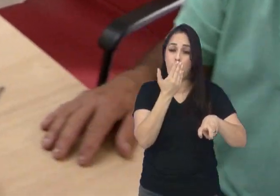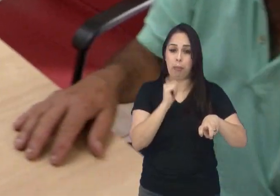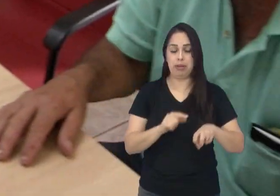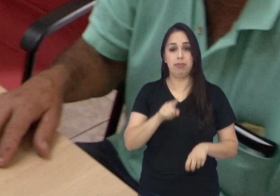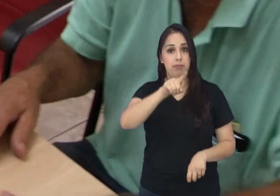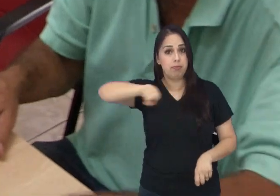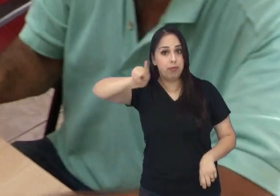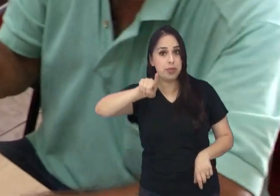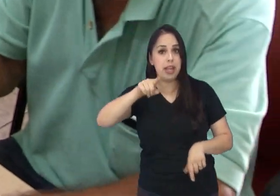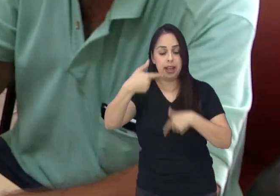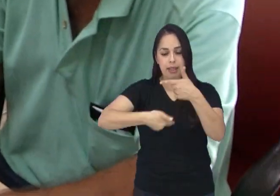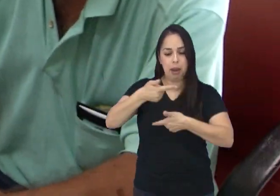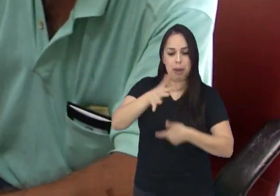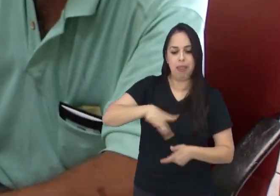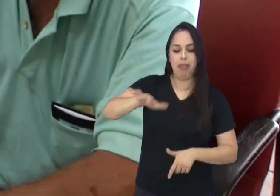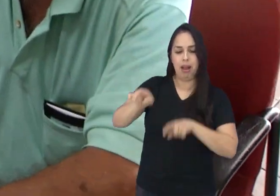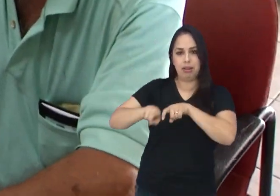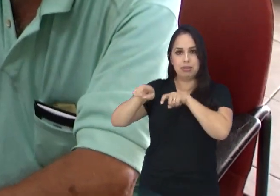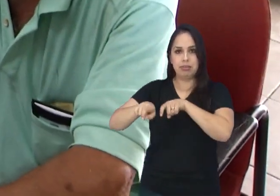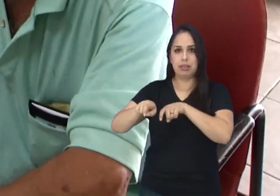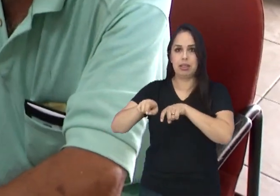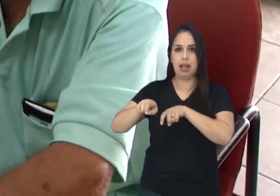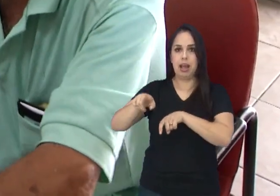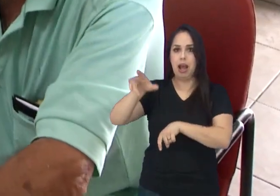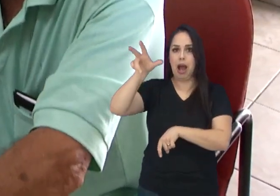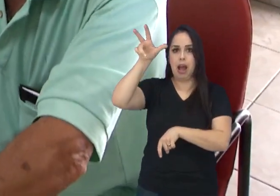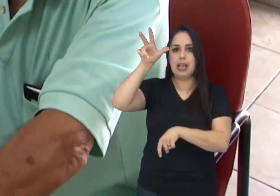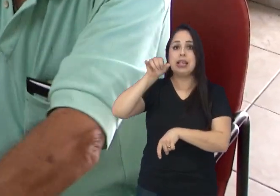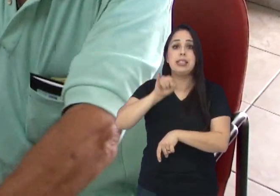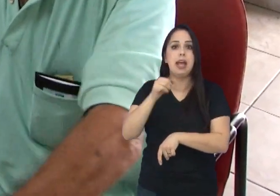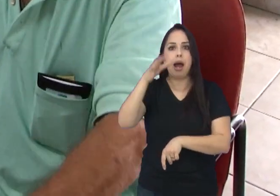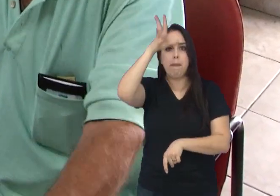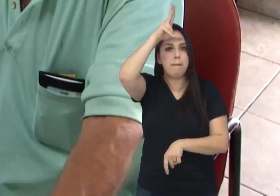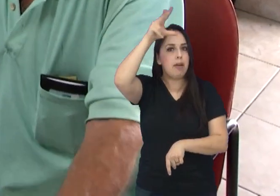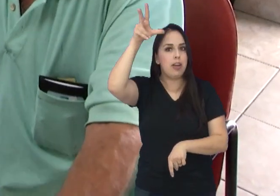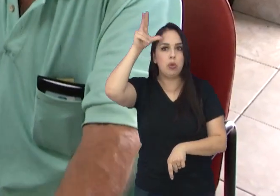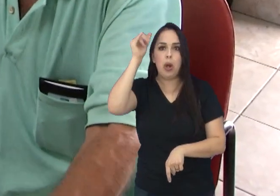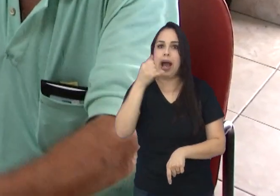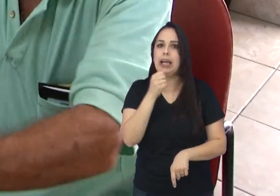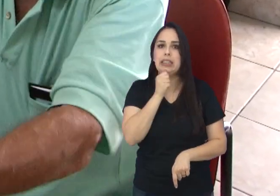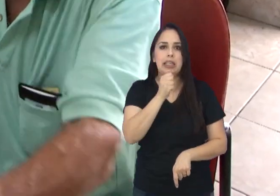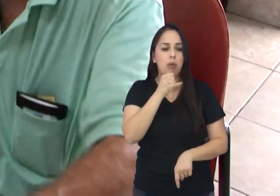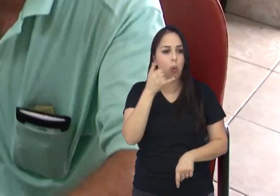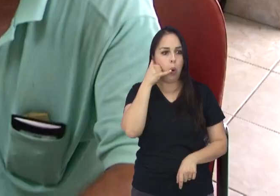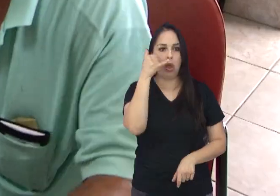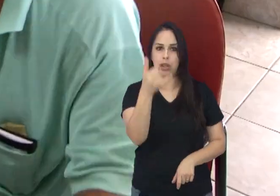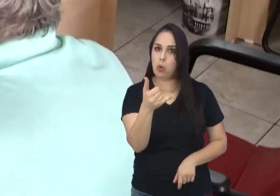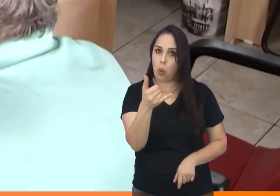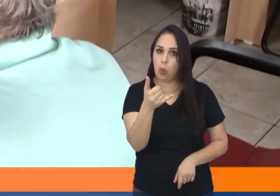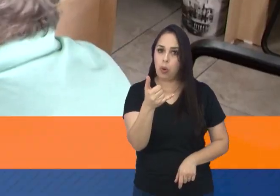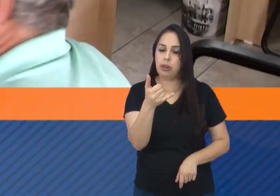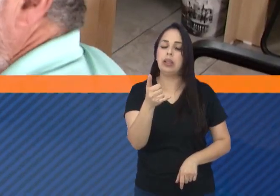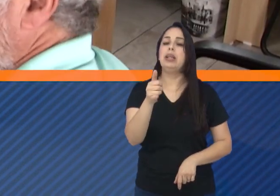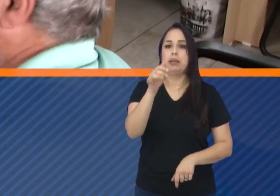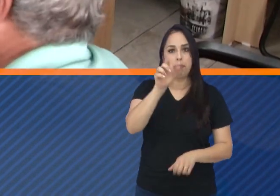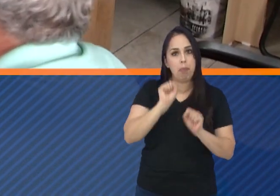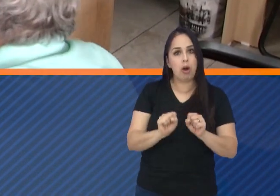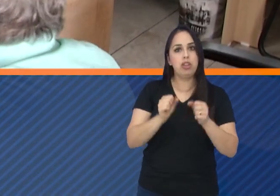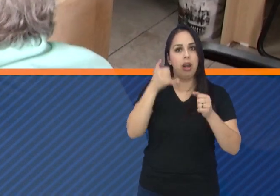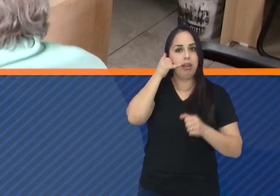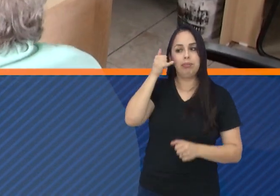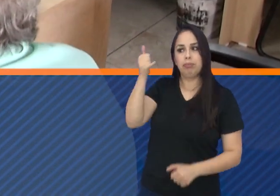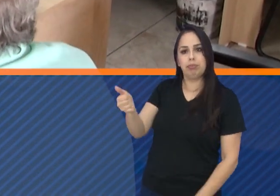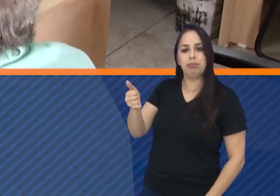que é produtor rural, caso a prefeitura ainda não tenha entrado em contato para agendamento da vacinação em seu rebanho, ligue para a Central